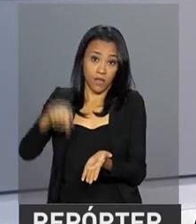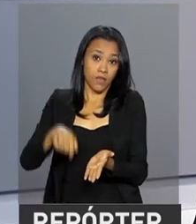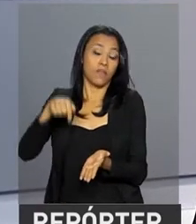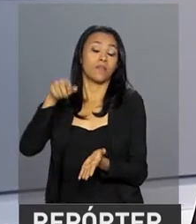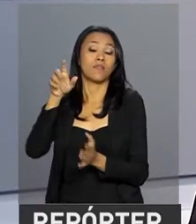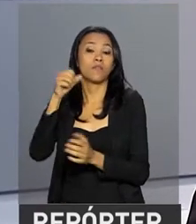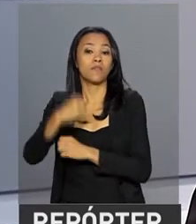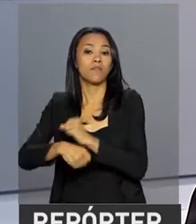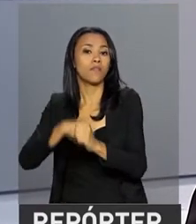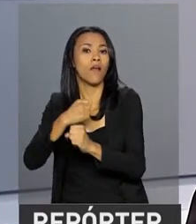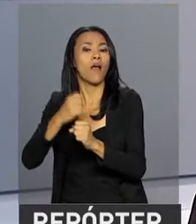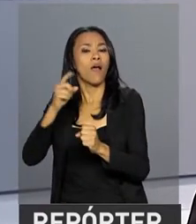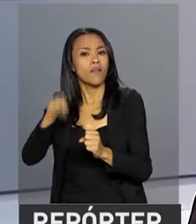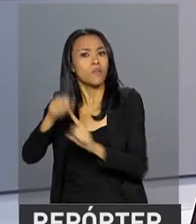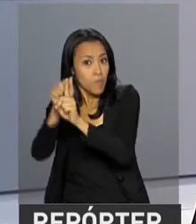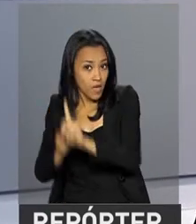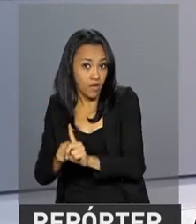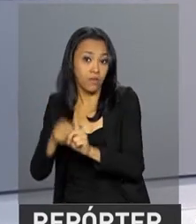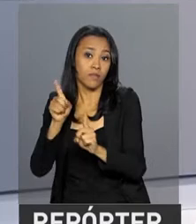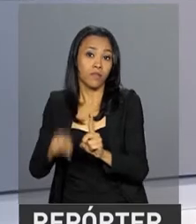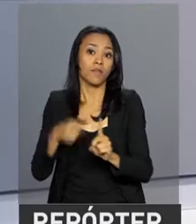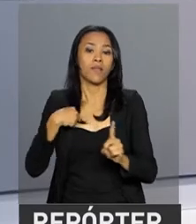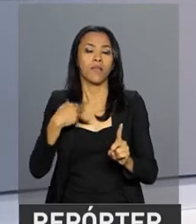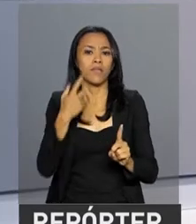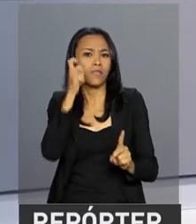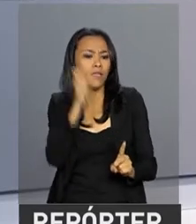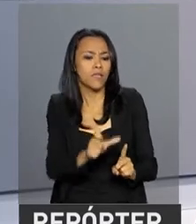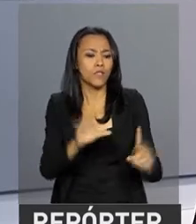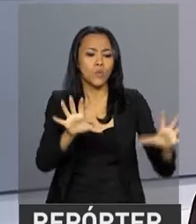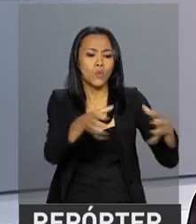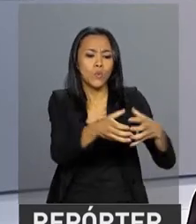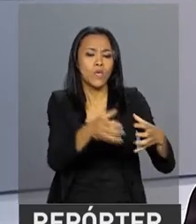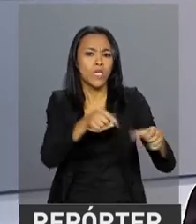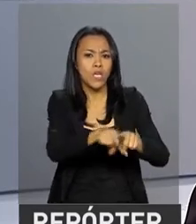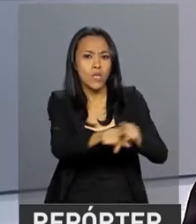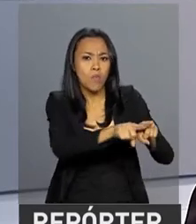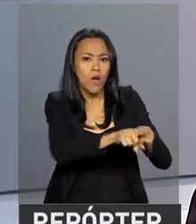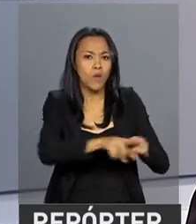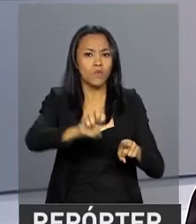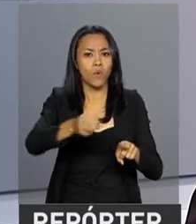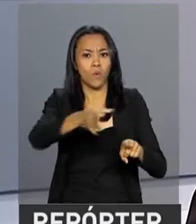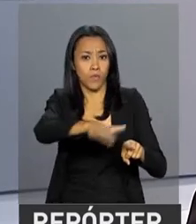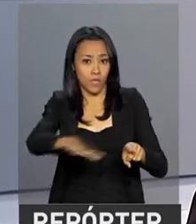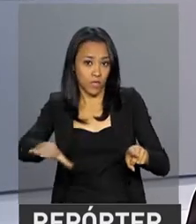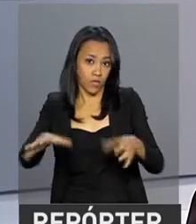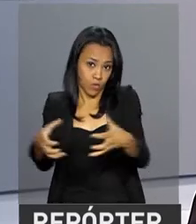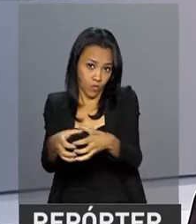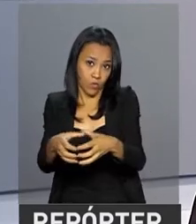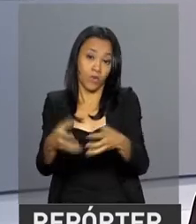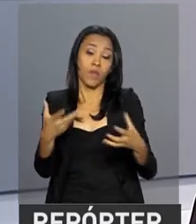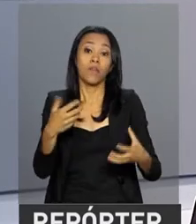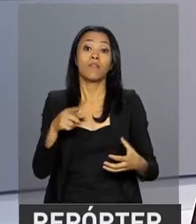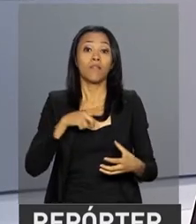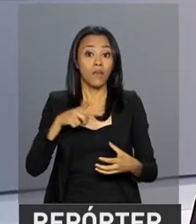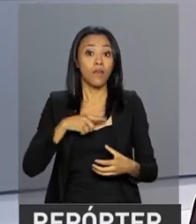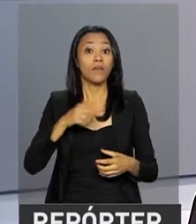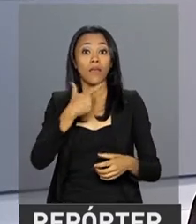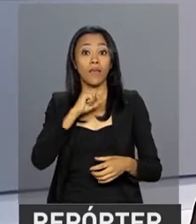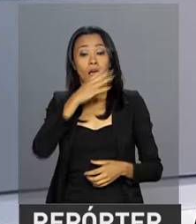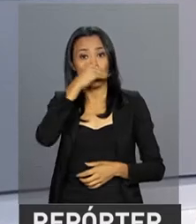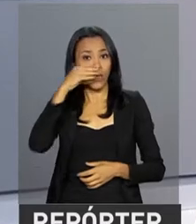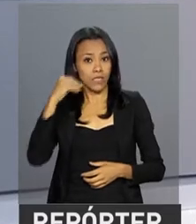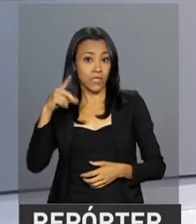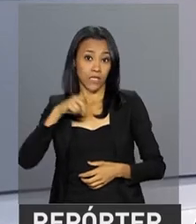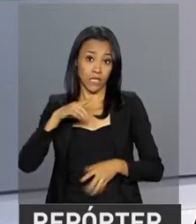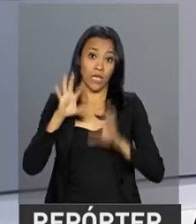agora dá preferência para interessados em adotar grupos de irmãos ou crianças também terá prioridade quem quiser adotar adolescentes